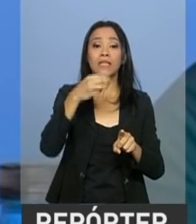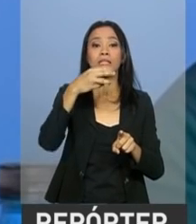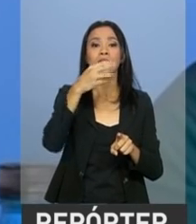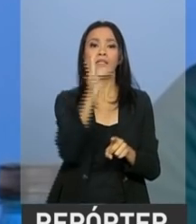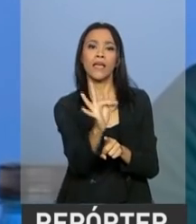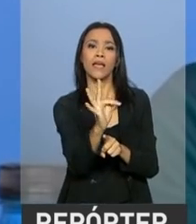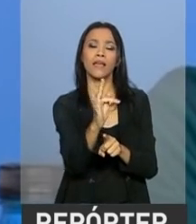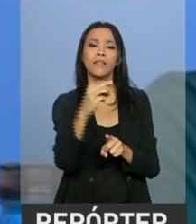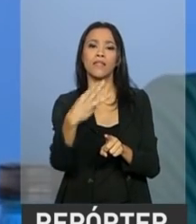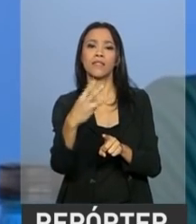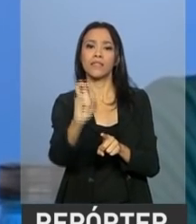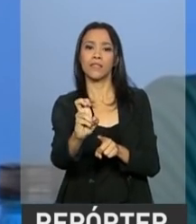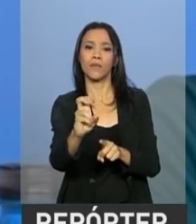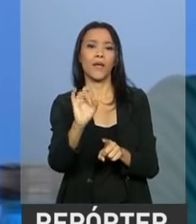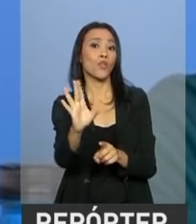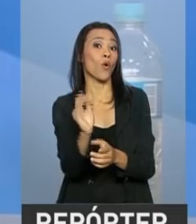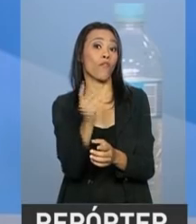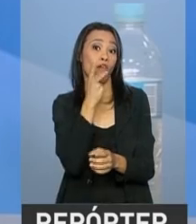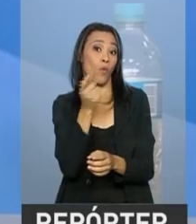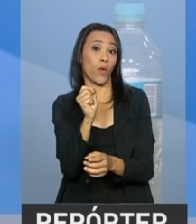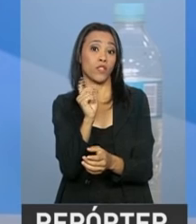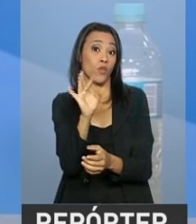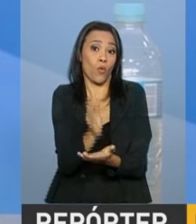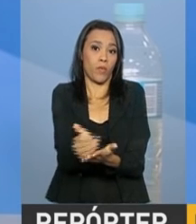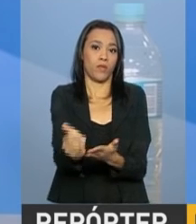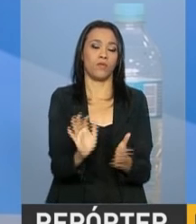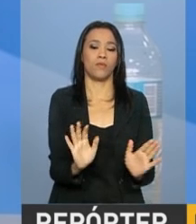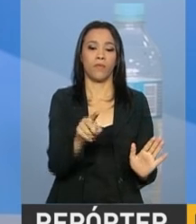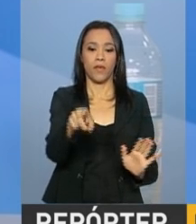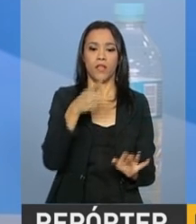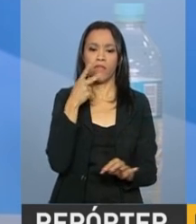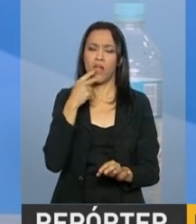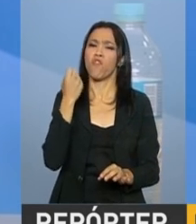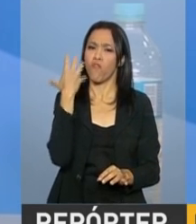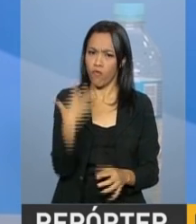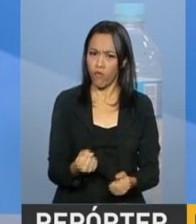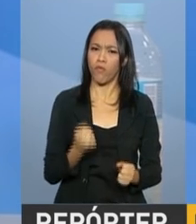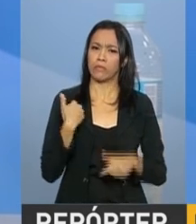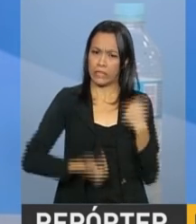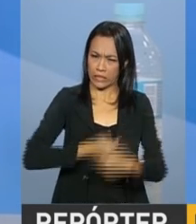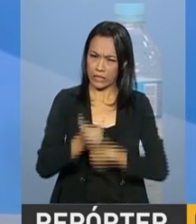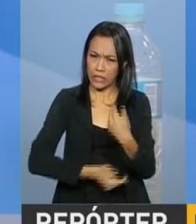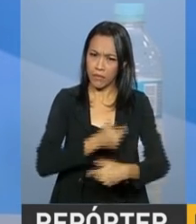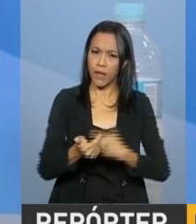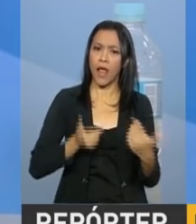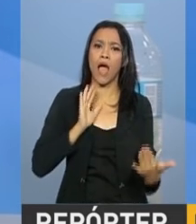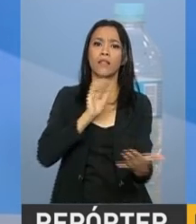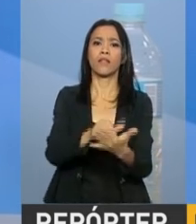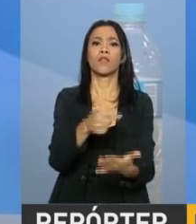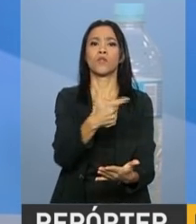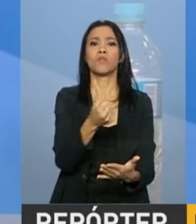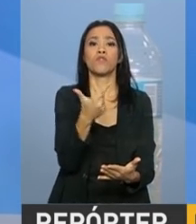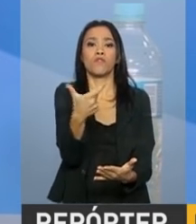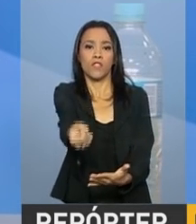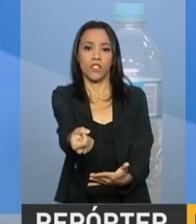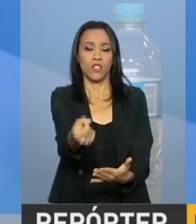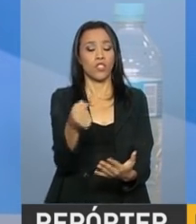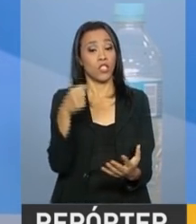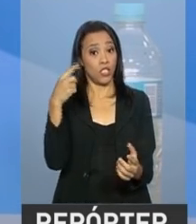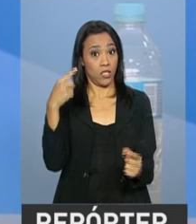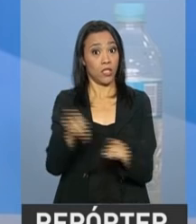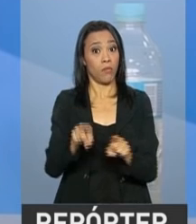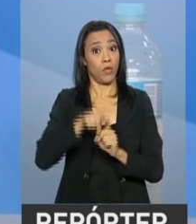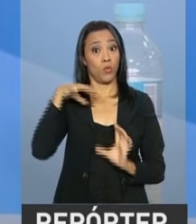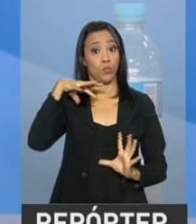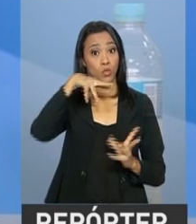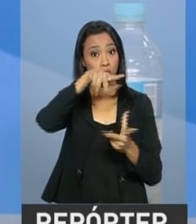T35. E segundo ele, é só o começo. Meu trabalho foi feito, vou trabalhar muito para 2020 e logo no Mundial eu já quero,